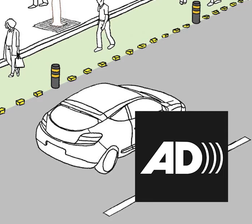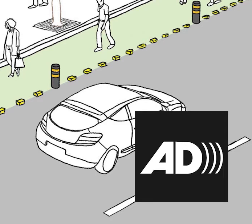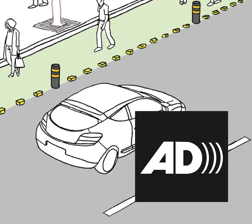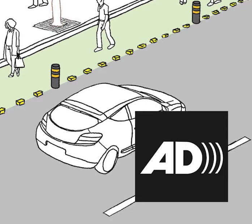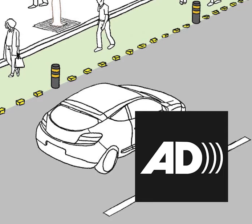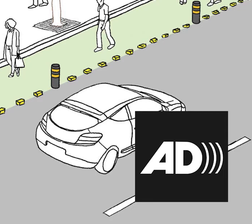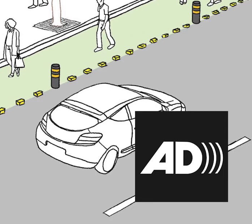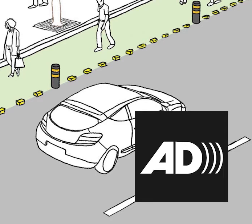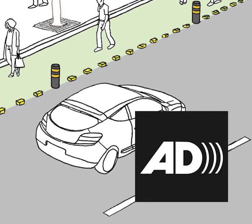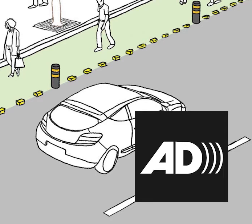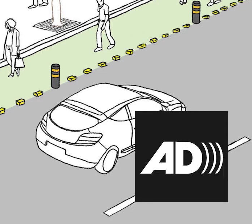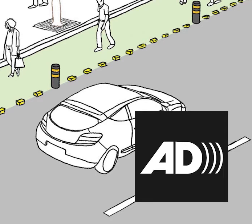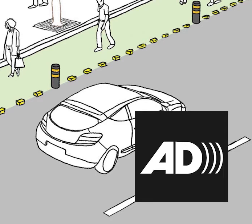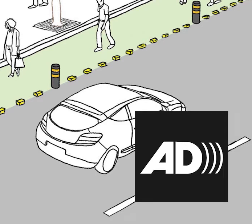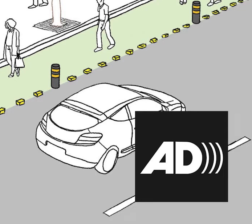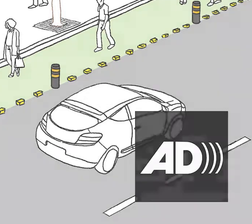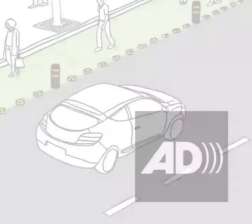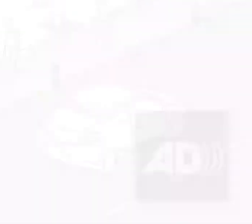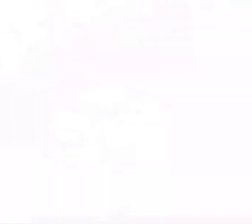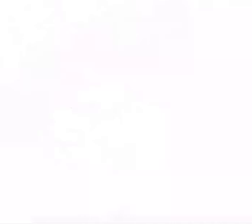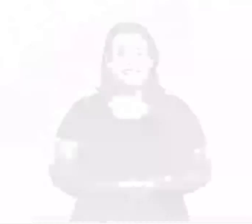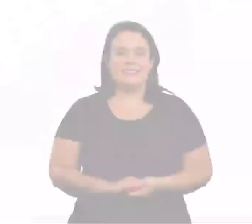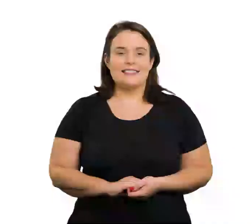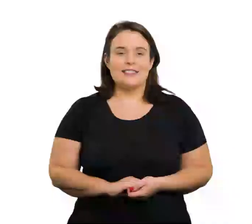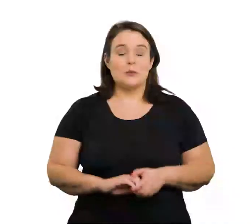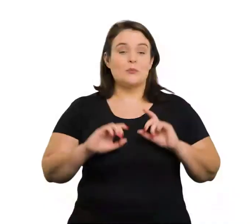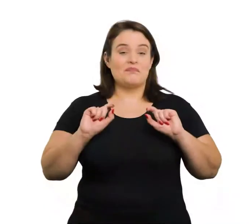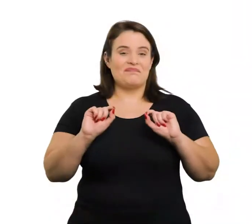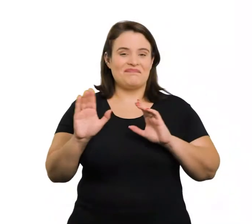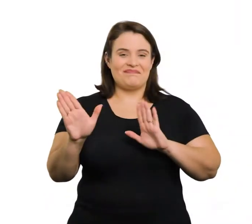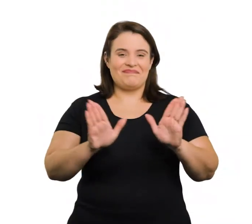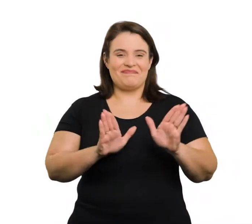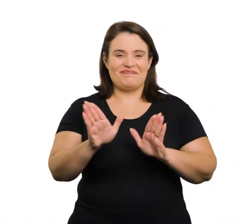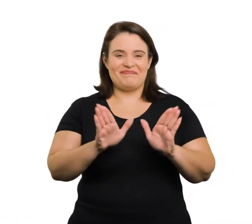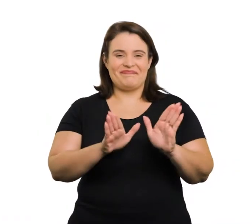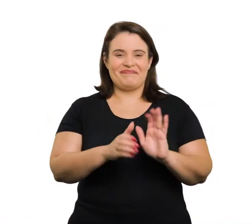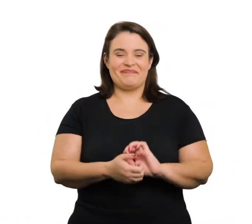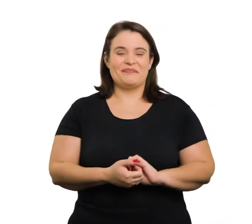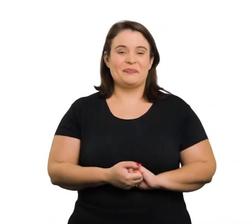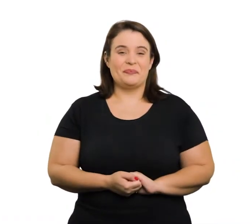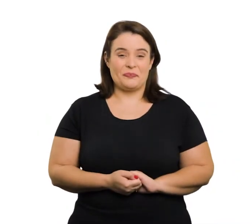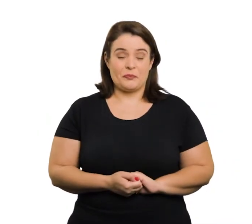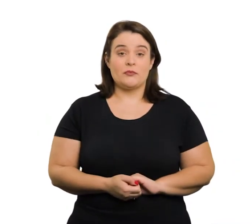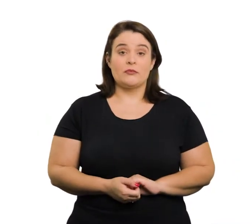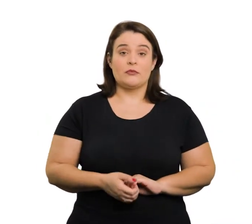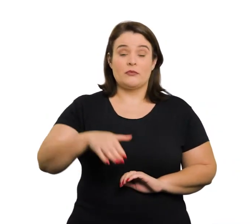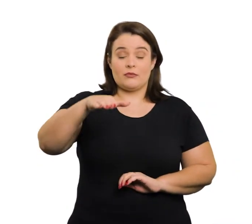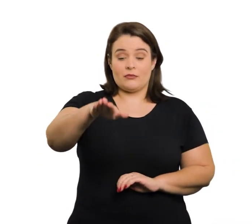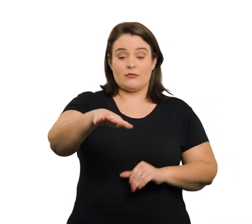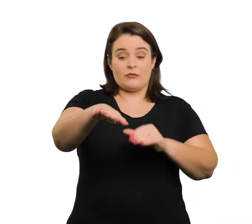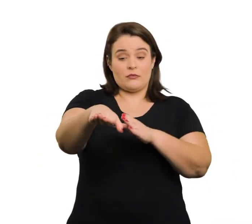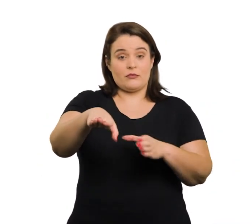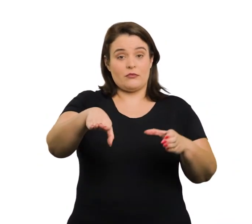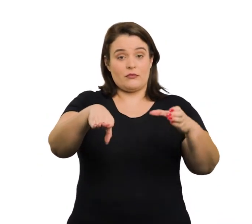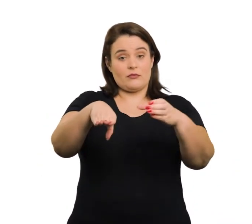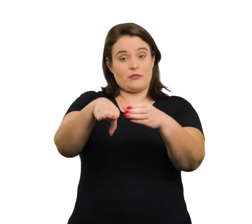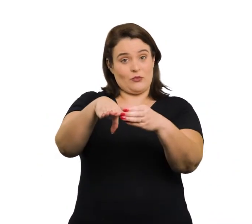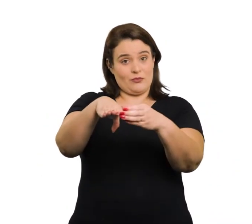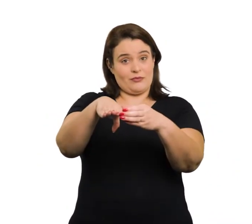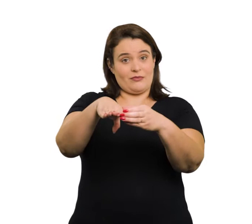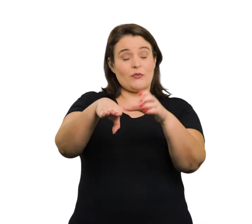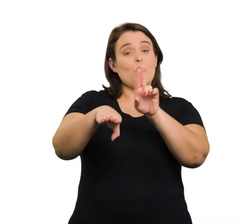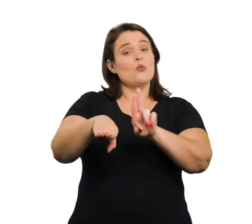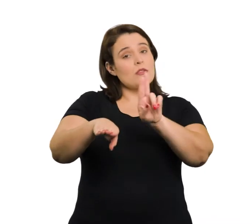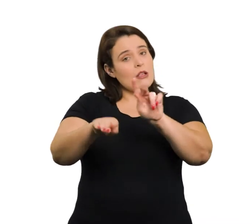cones fixos, pretos com faixas amarelas. Nas questões de acessibilidade, o parklet pode